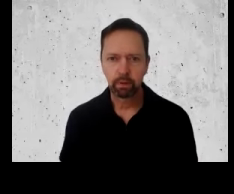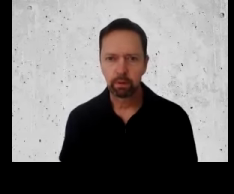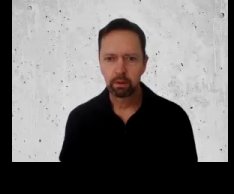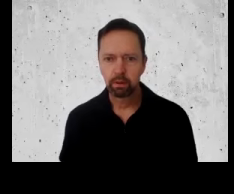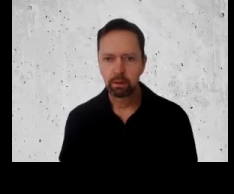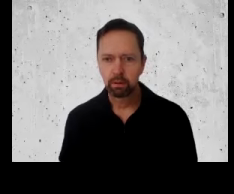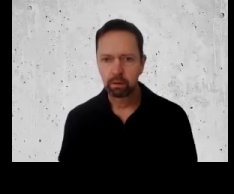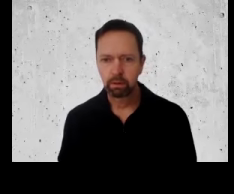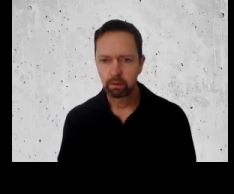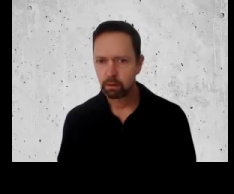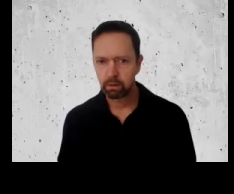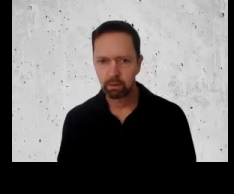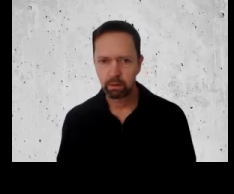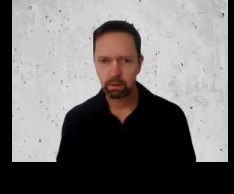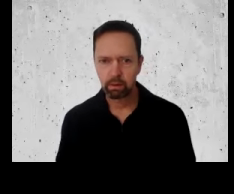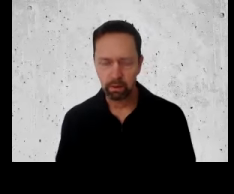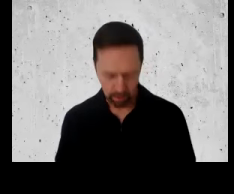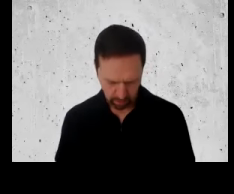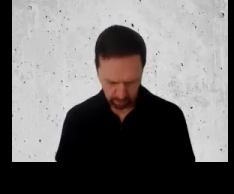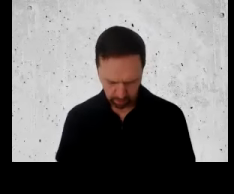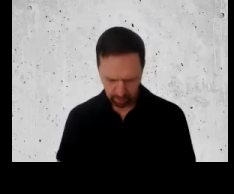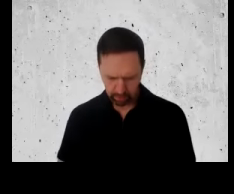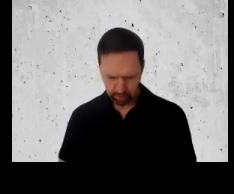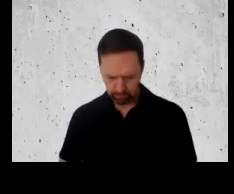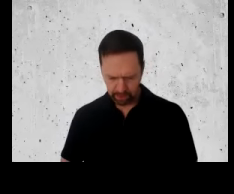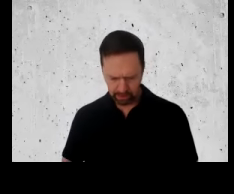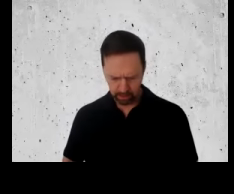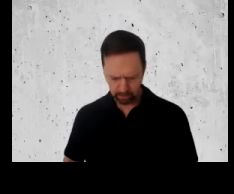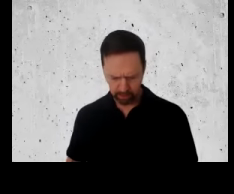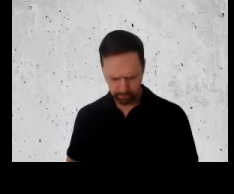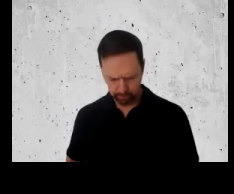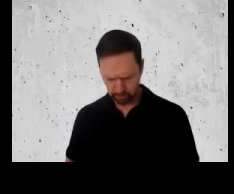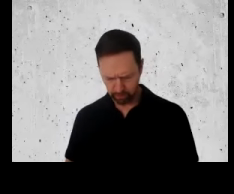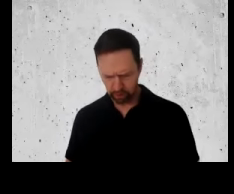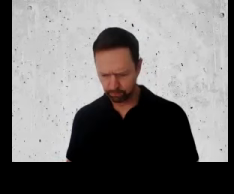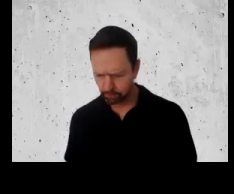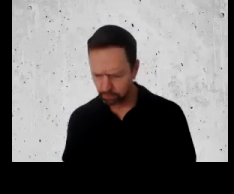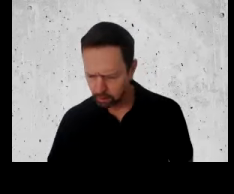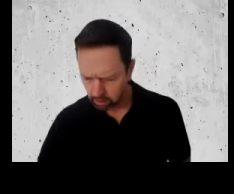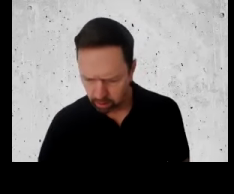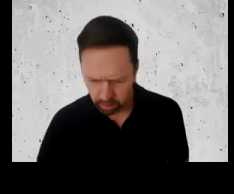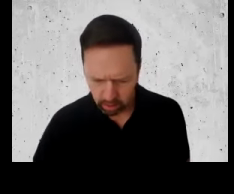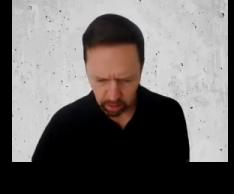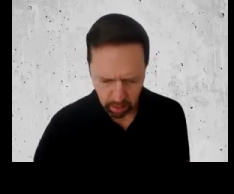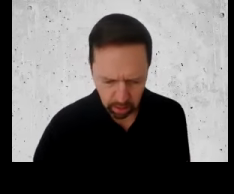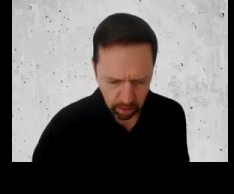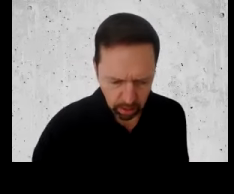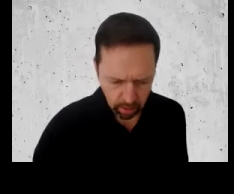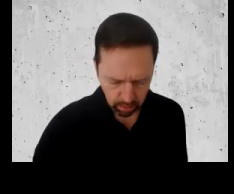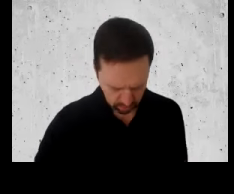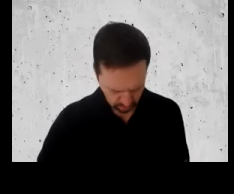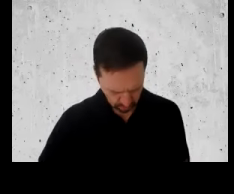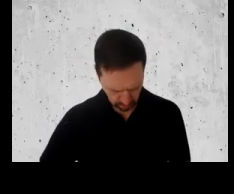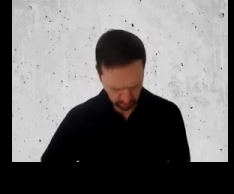internet estava caindo. Ordem alfabética, meu nome é Alan. Ou talvez tenha Alan, trocado porque eu deixa eu fiz ver aqui. depois da matrícula. Não sei